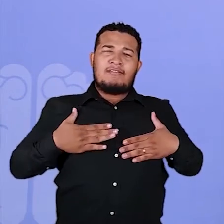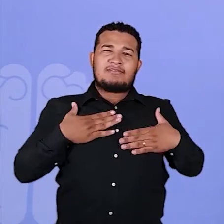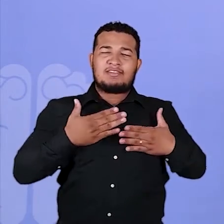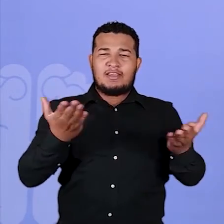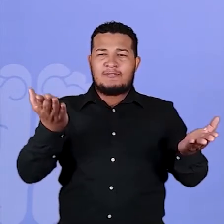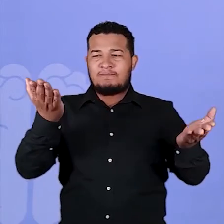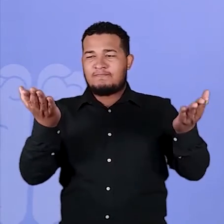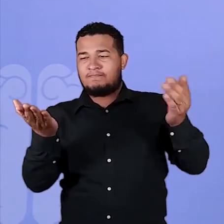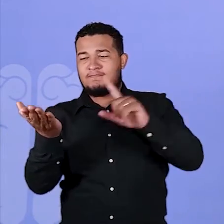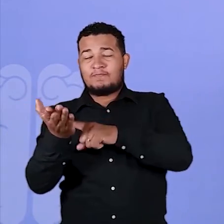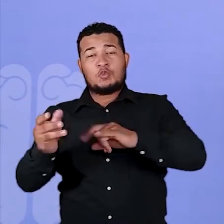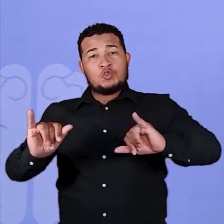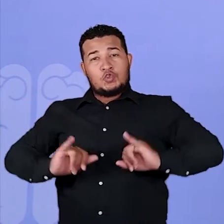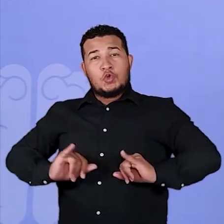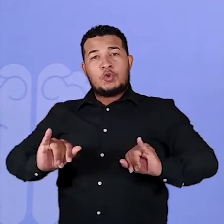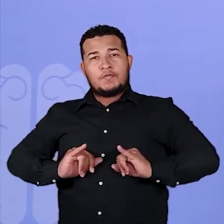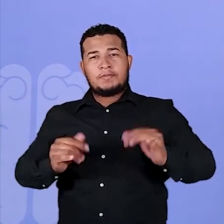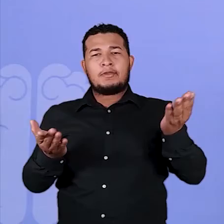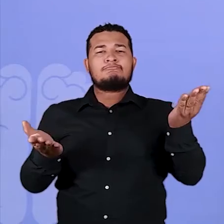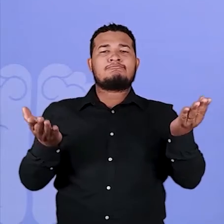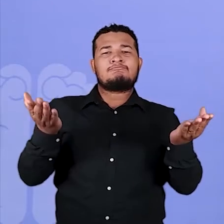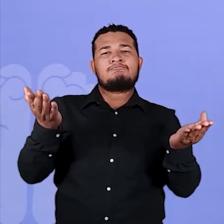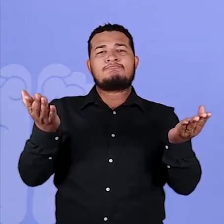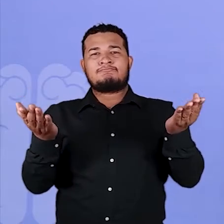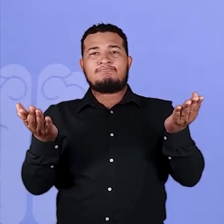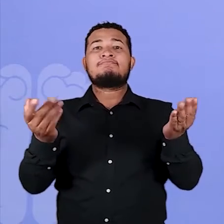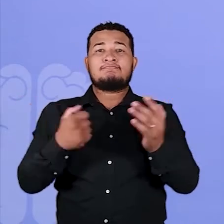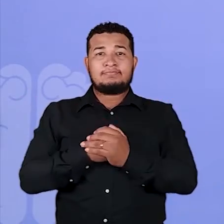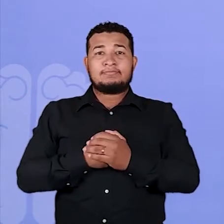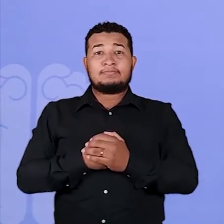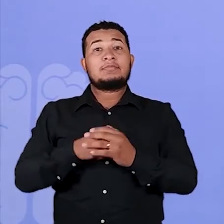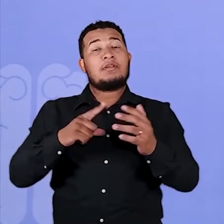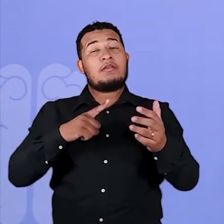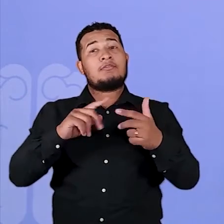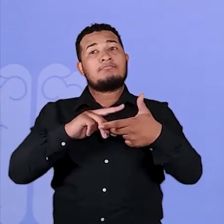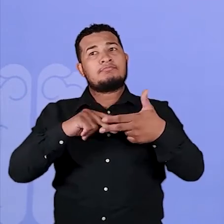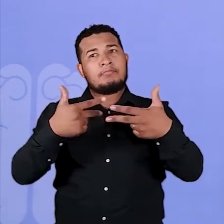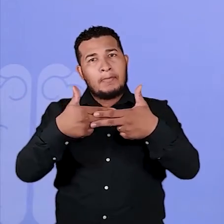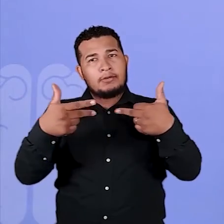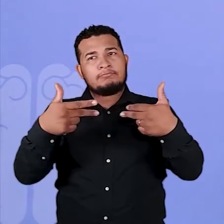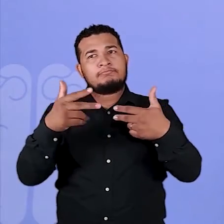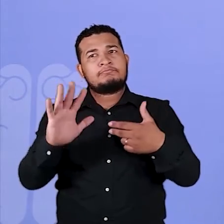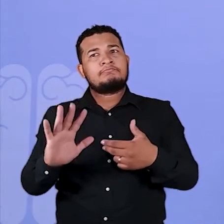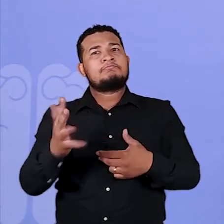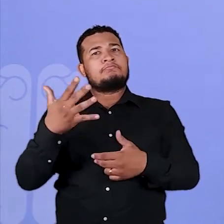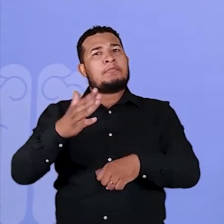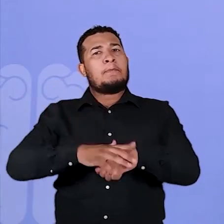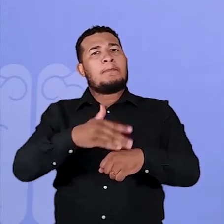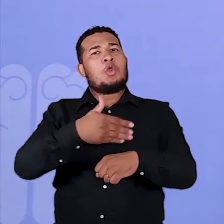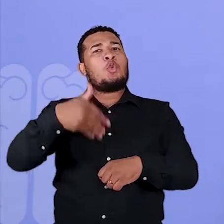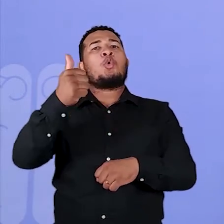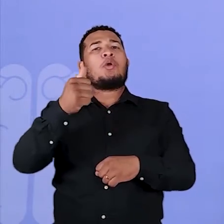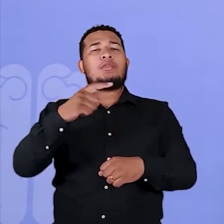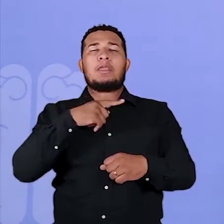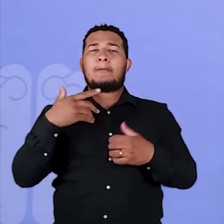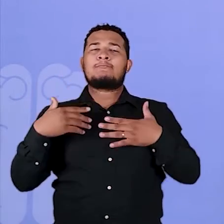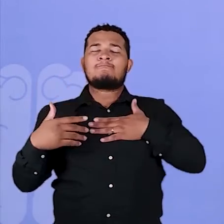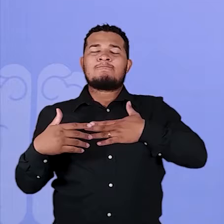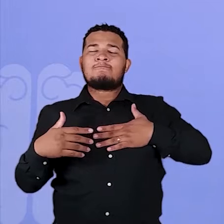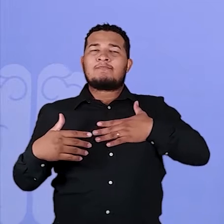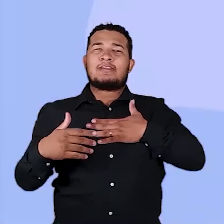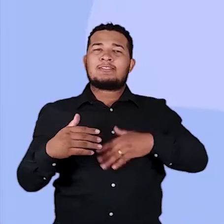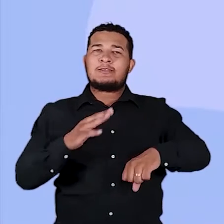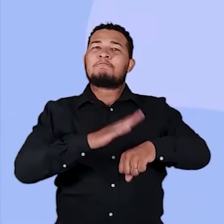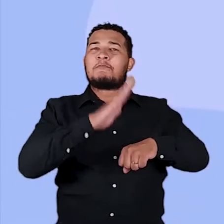e dor. E as ações que são preferíveis são aquelas que resultam em mais prazer e